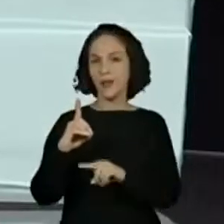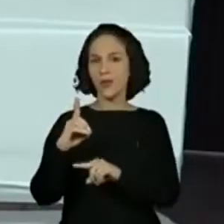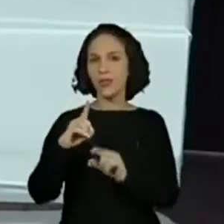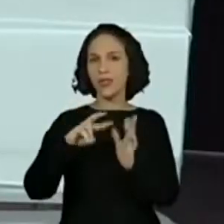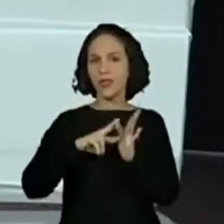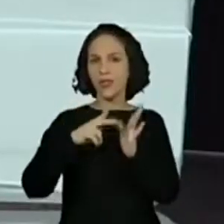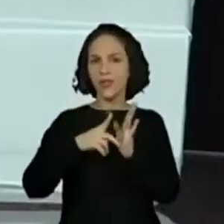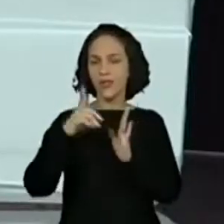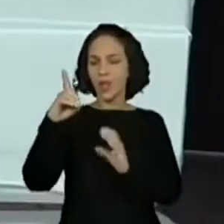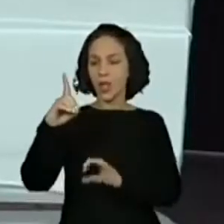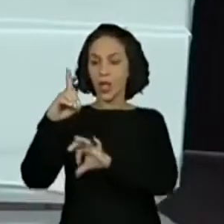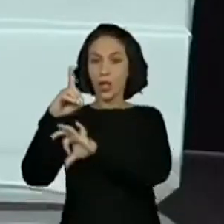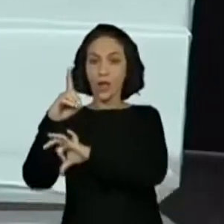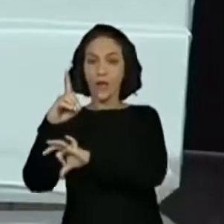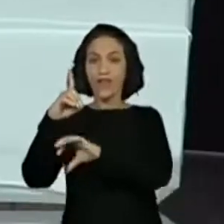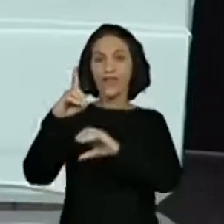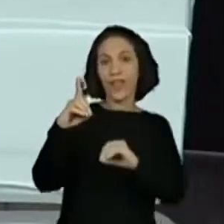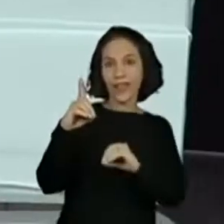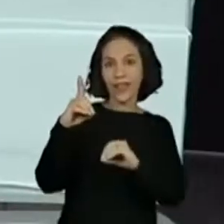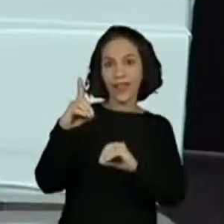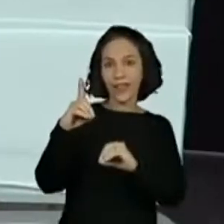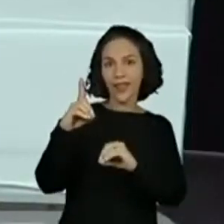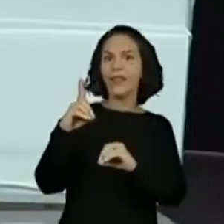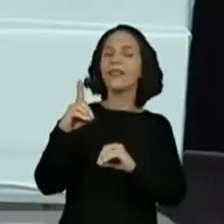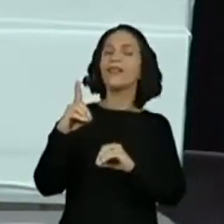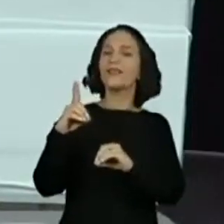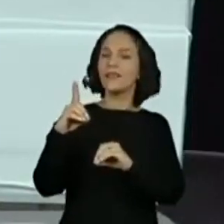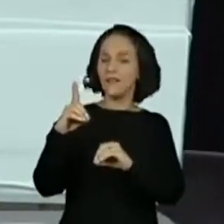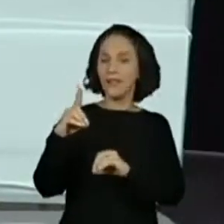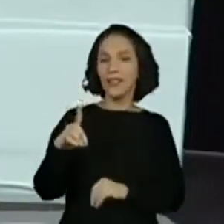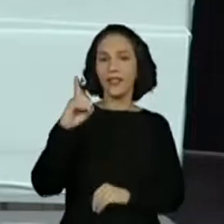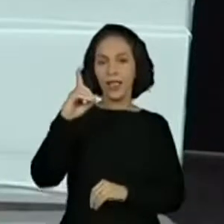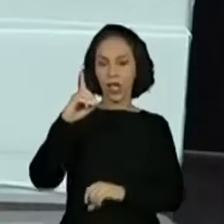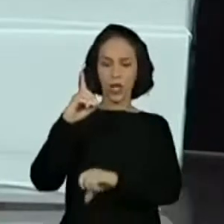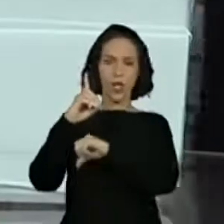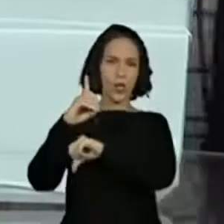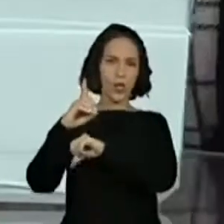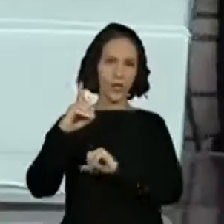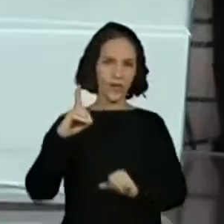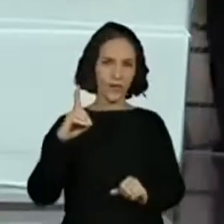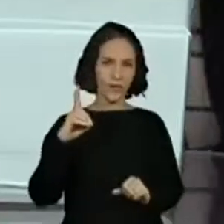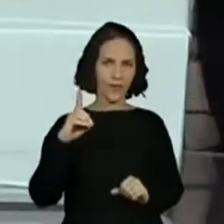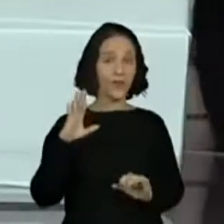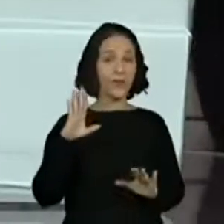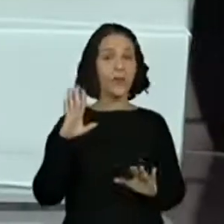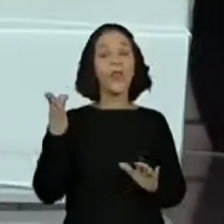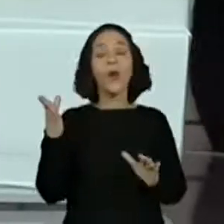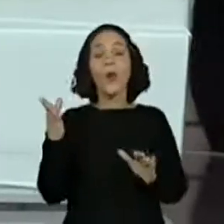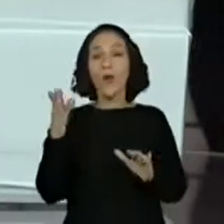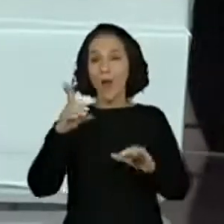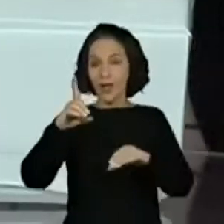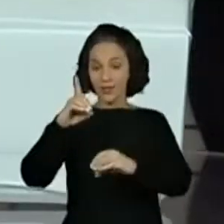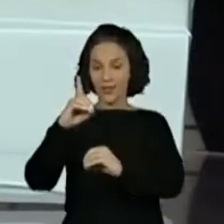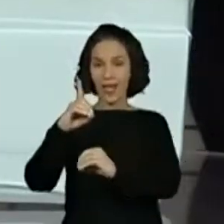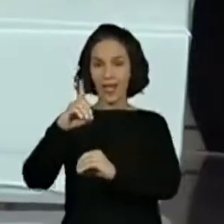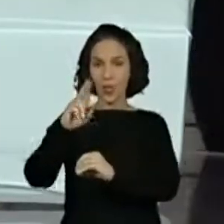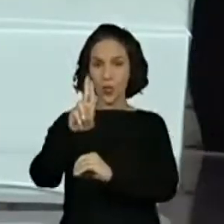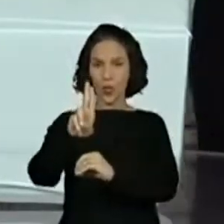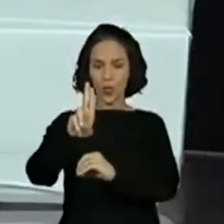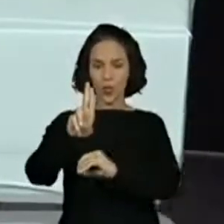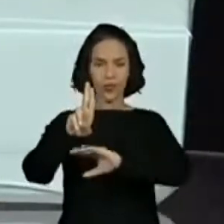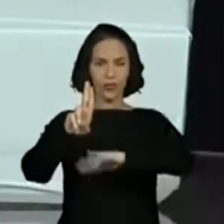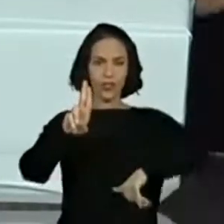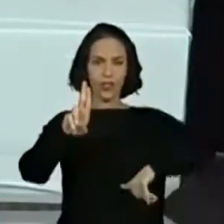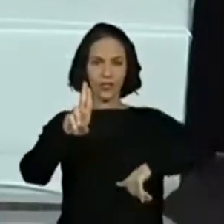90 unidades, né, professora? Isso, ou 9 dezenas, não é? E o 9 unidades. Então,